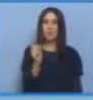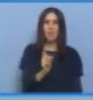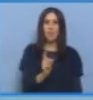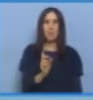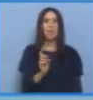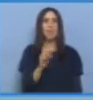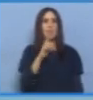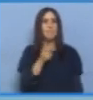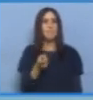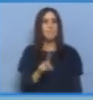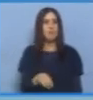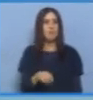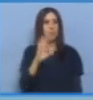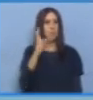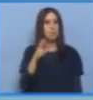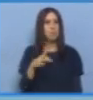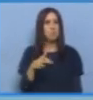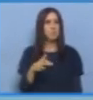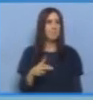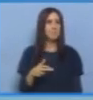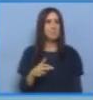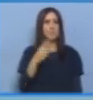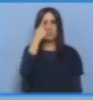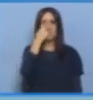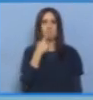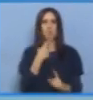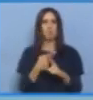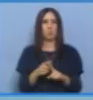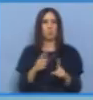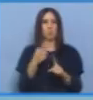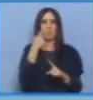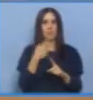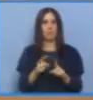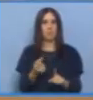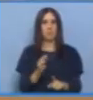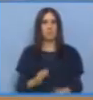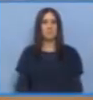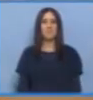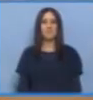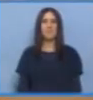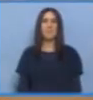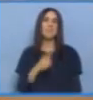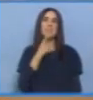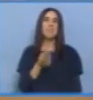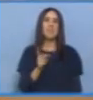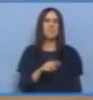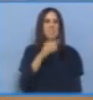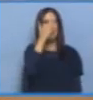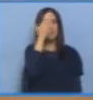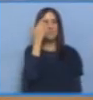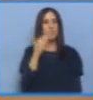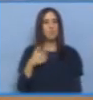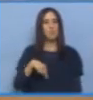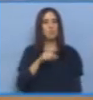acontece, enfim, com outro perfil ou quase com outro perfil? O regresso é muito difícil. Nós muitas vezes temos